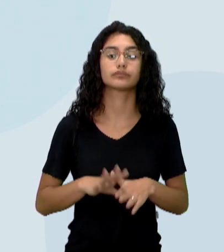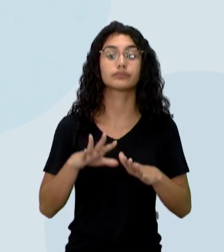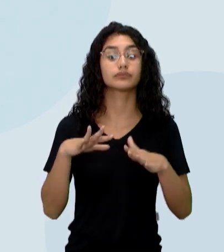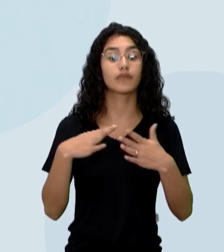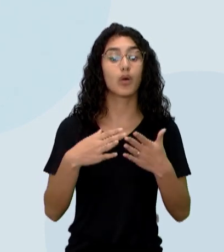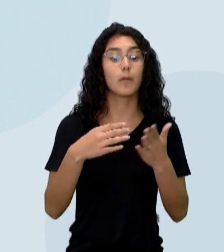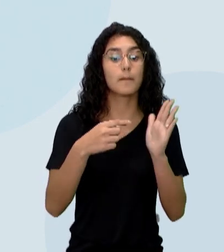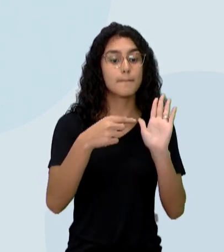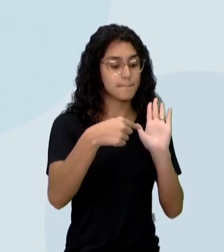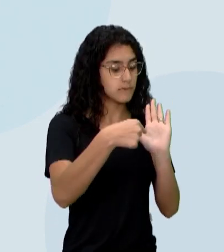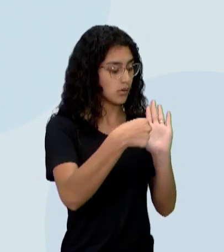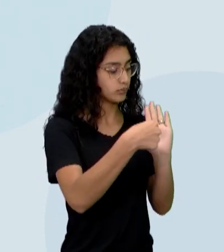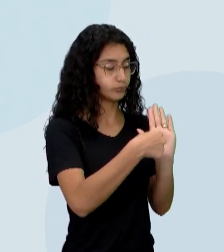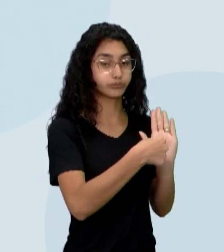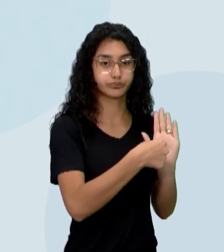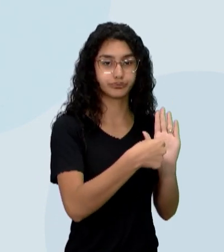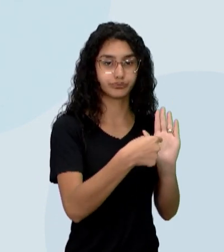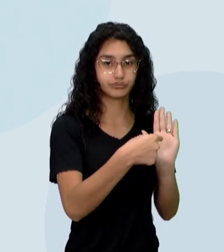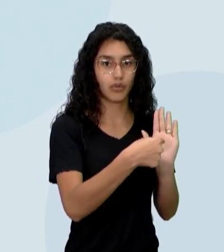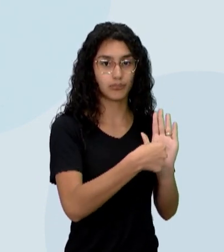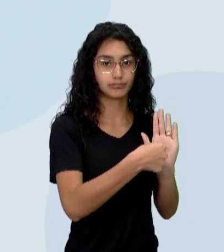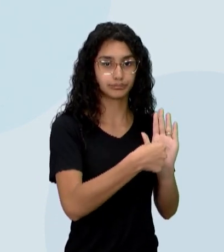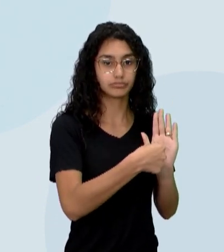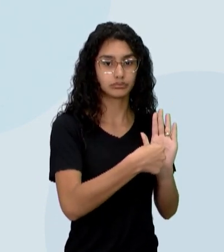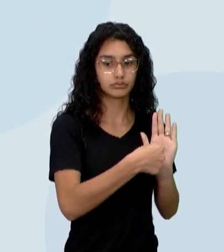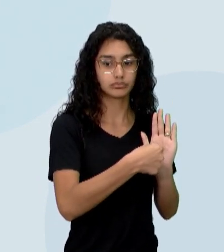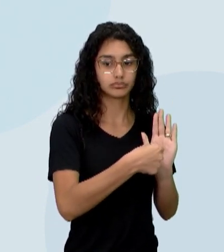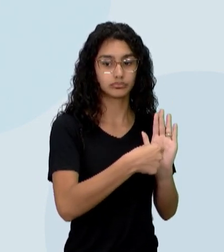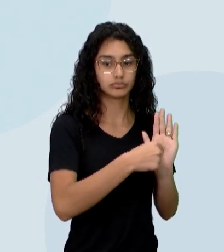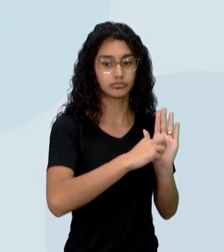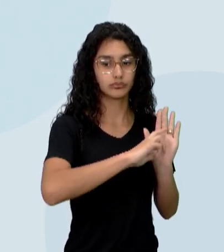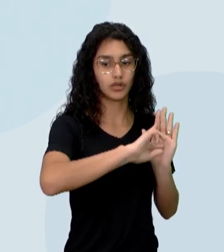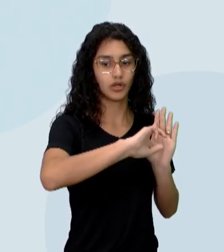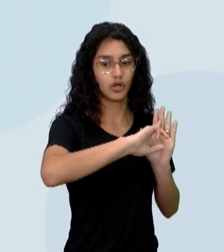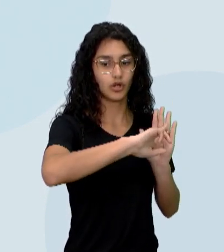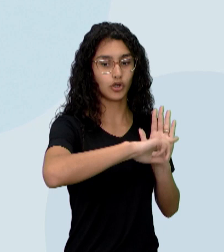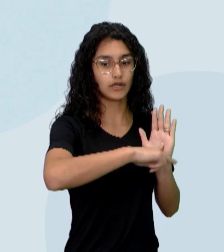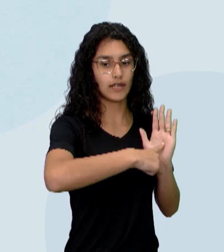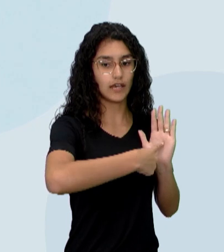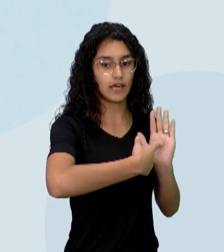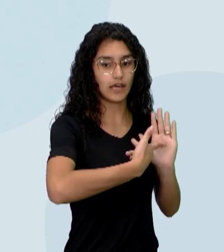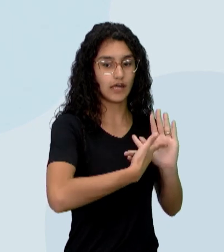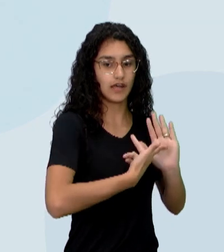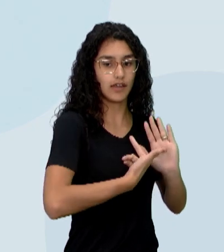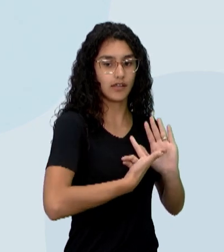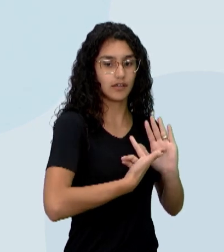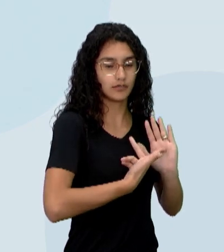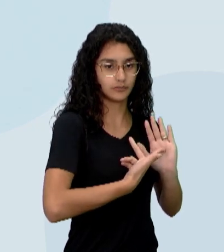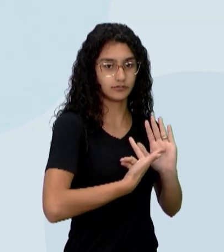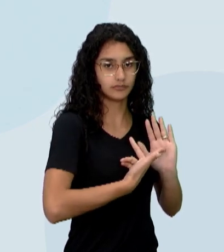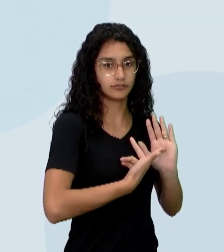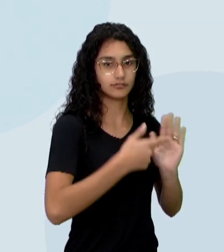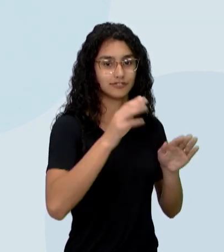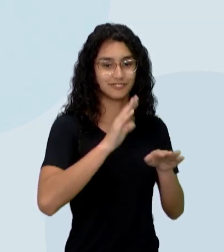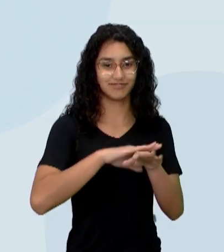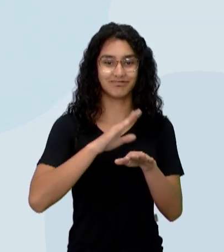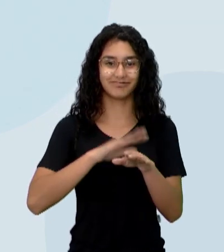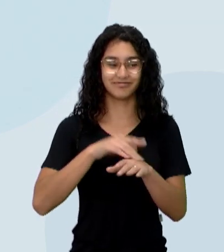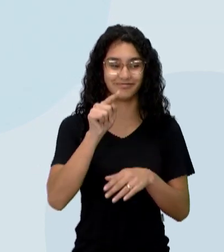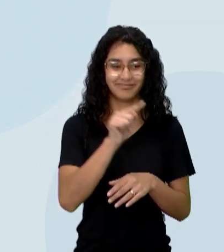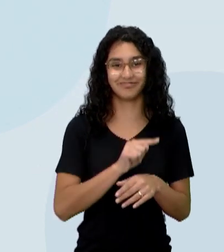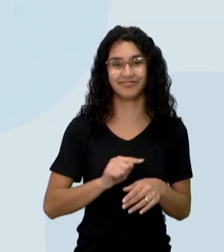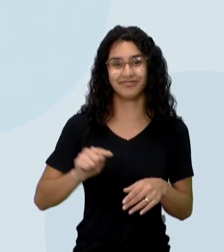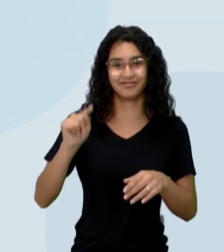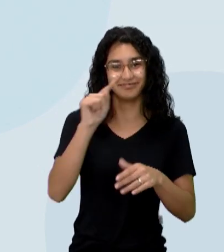eu apoiei a ponta seca do meu compasso aí nesse pontinho e aí girei o meu compasso e fiz essa